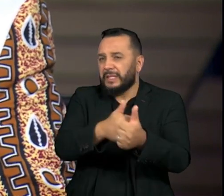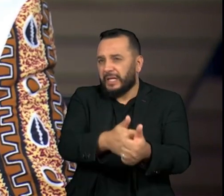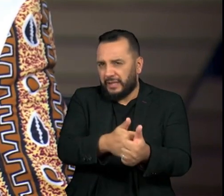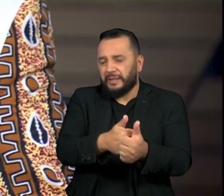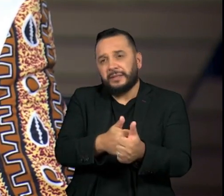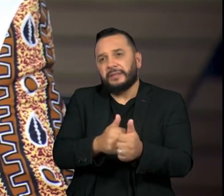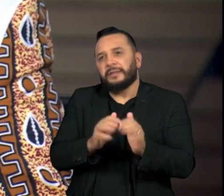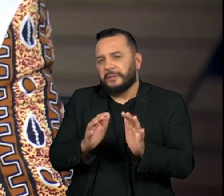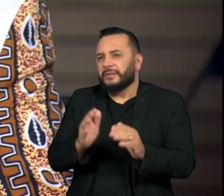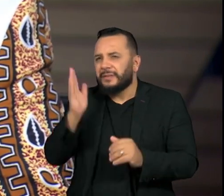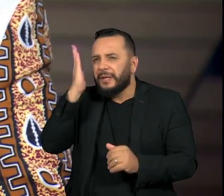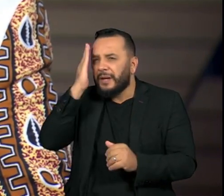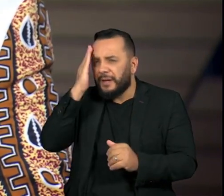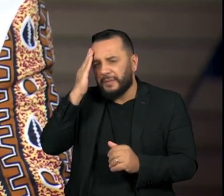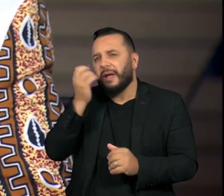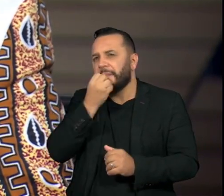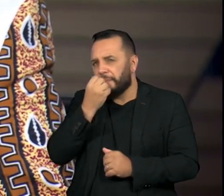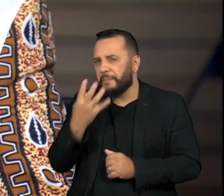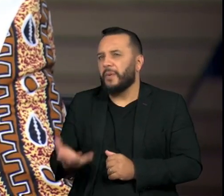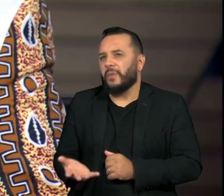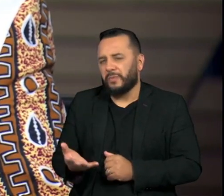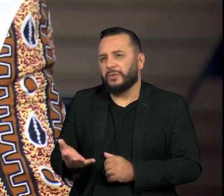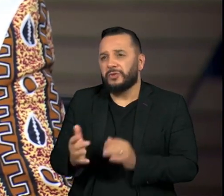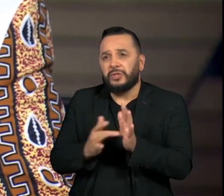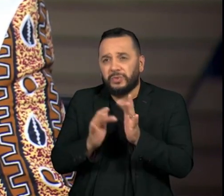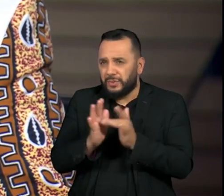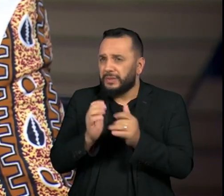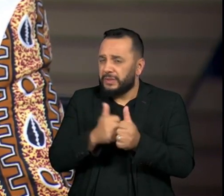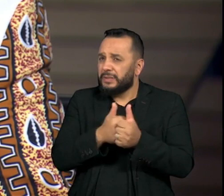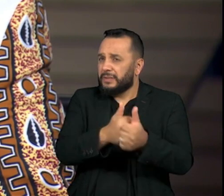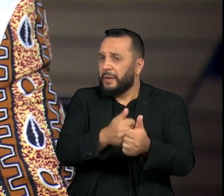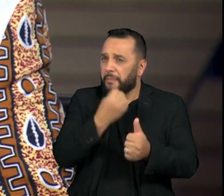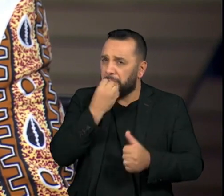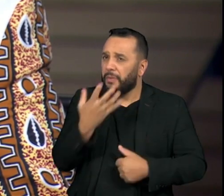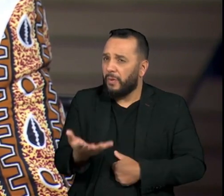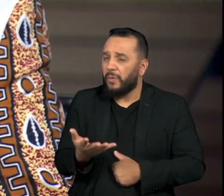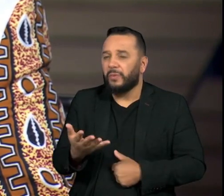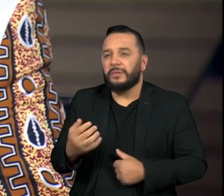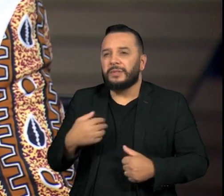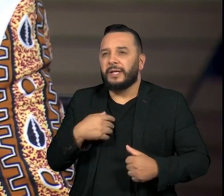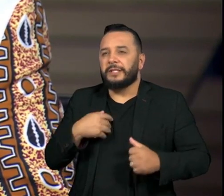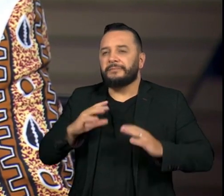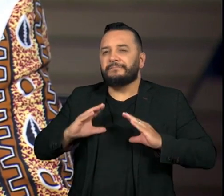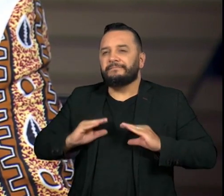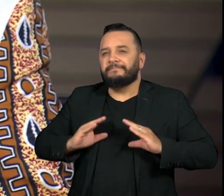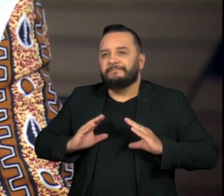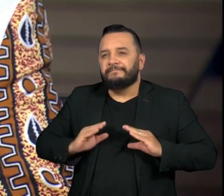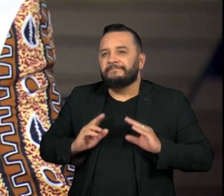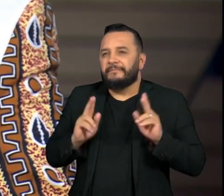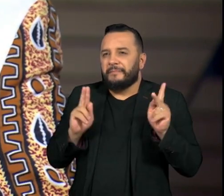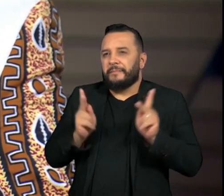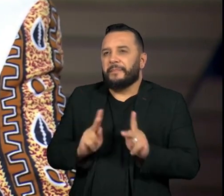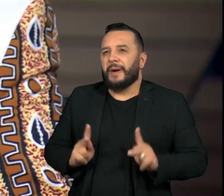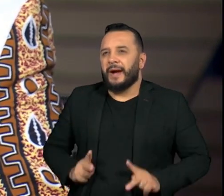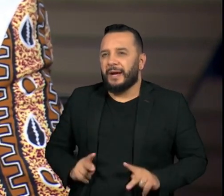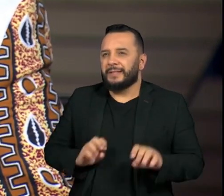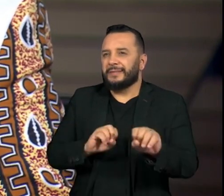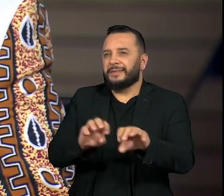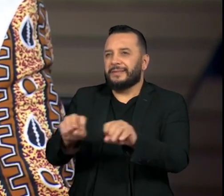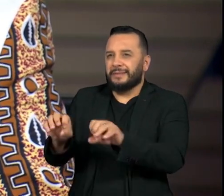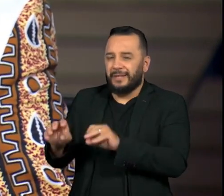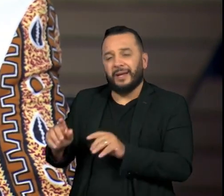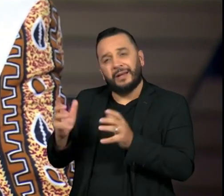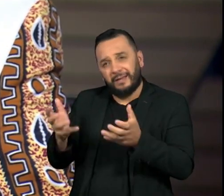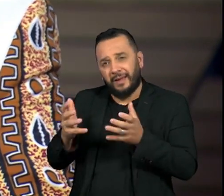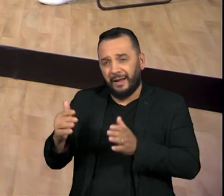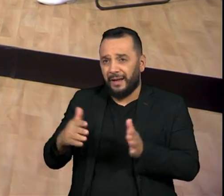é muito bom. Nós sabemos que o cristianismo ele quer trazer conforto, paz, não é? Ele quer